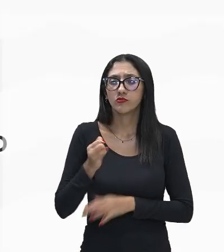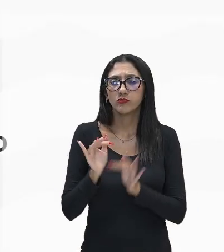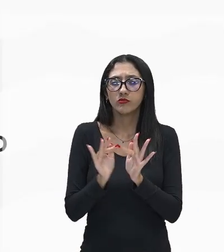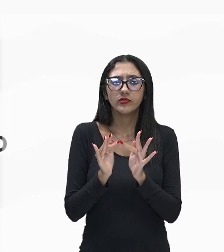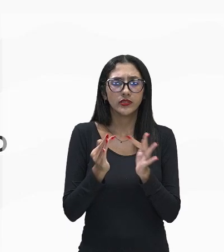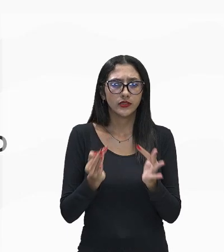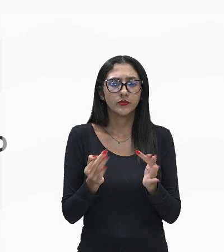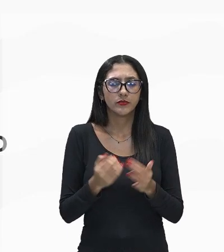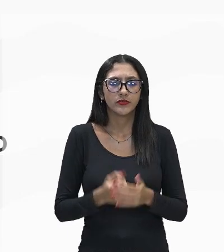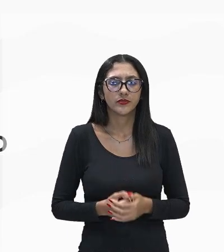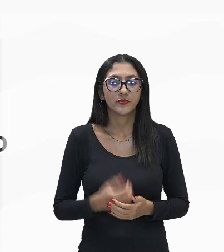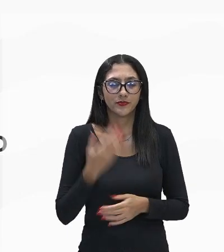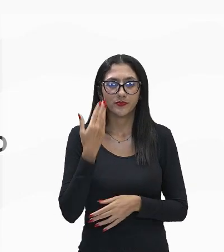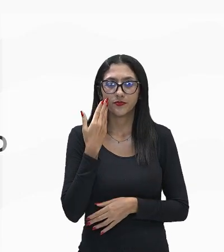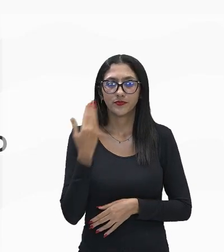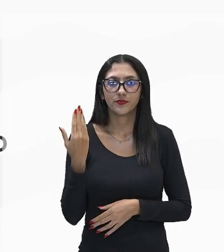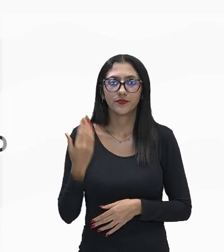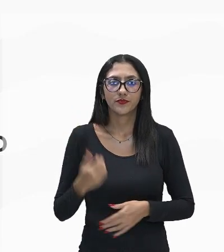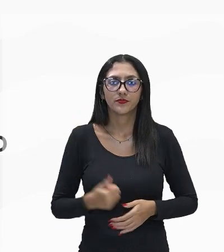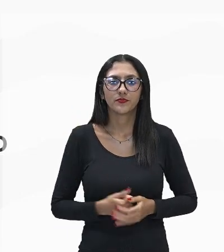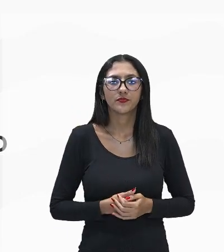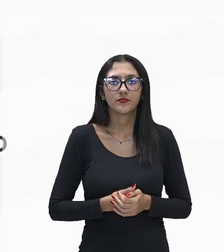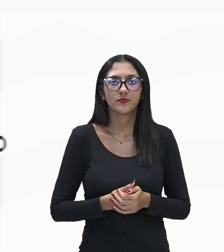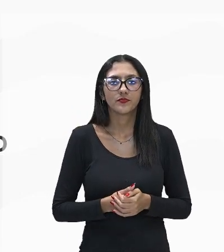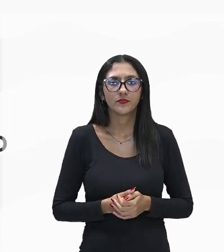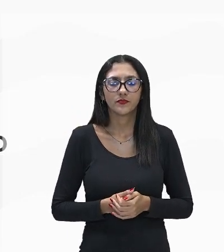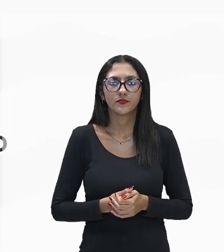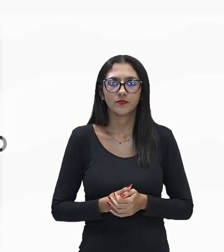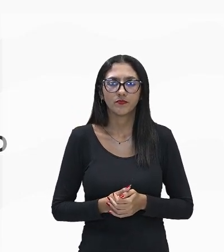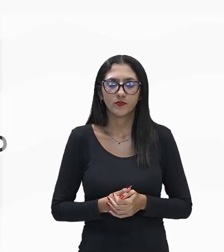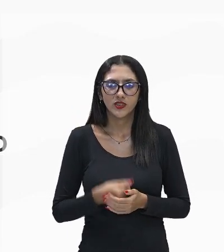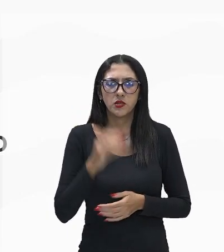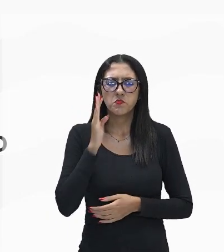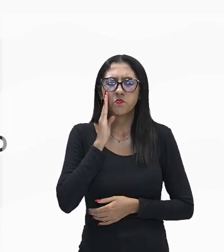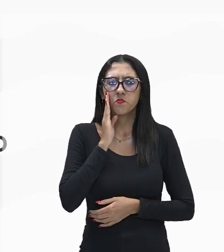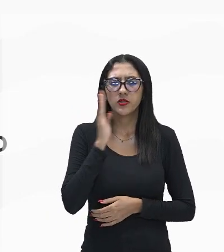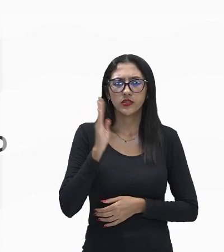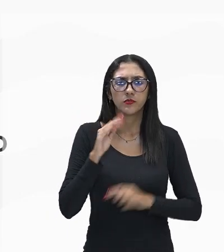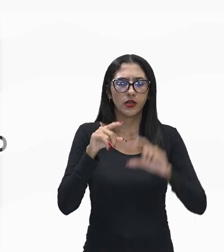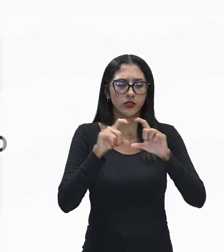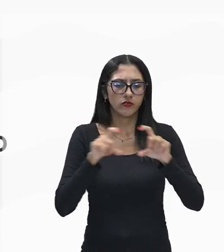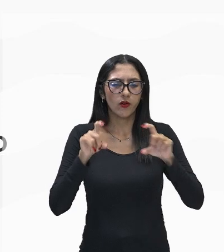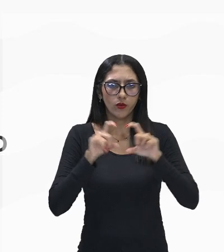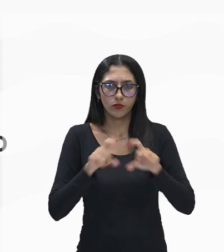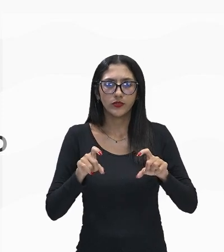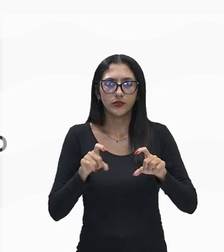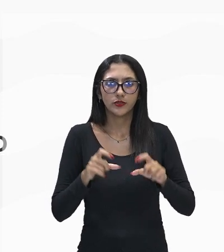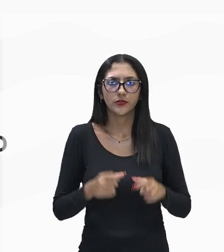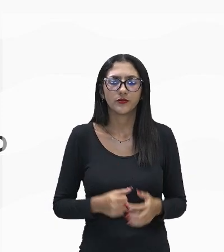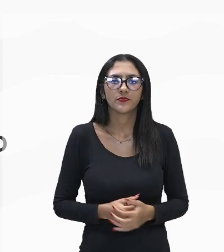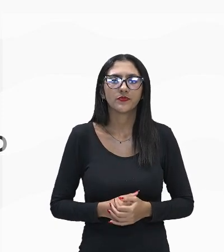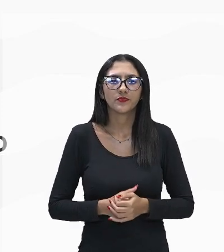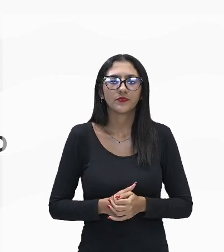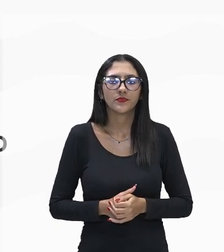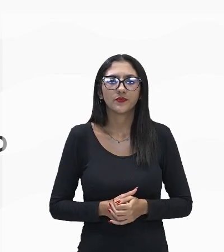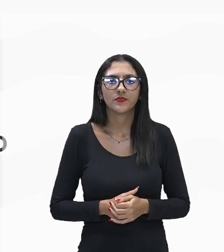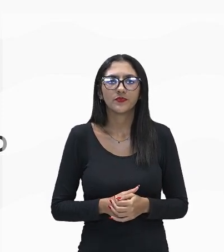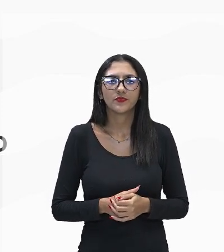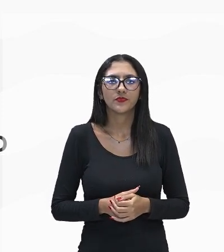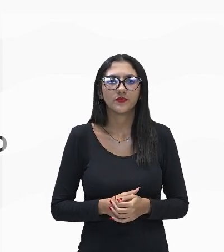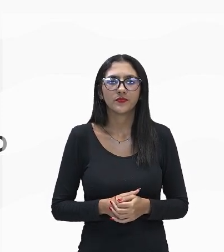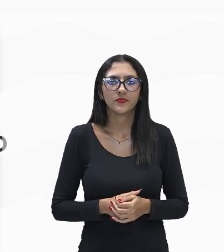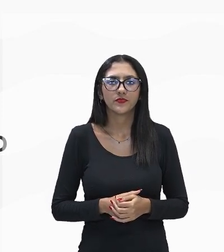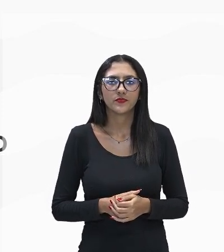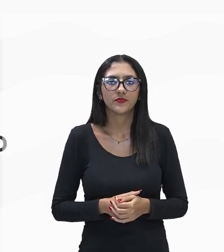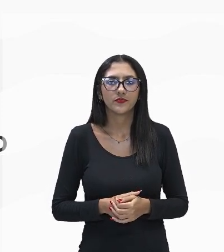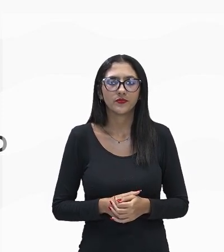Então, acompanhe aí. Principais fórmulas da matemática financeira. Nós temos juros aqui, simples. Desculpa, Thiago. Nós temos